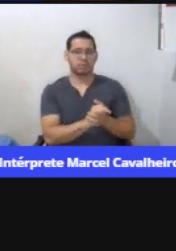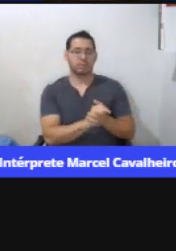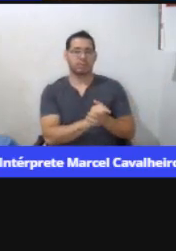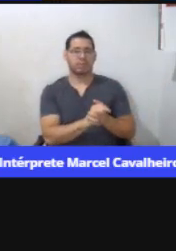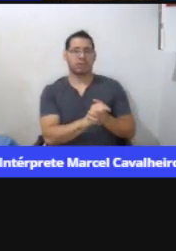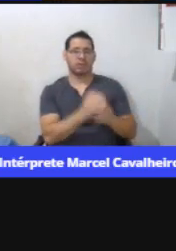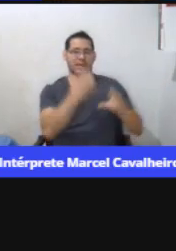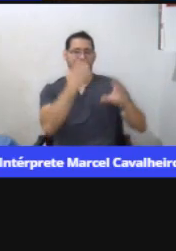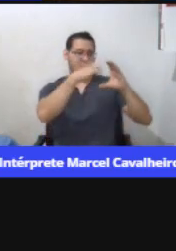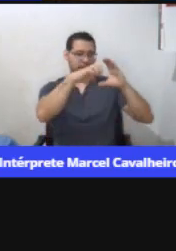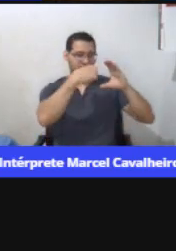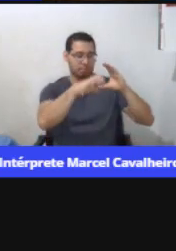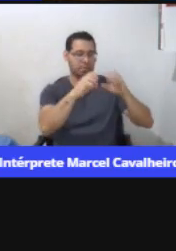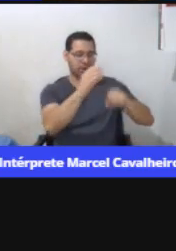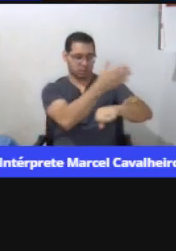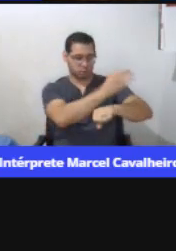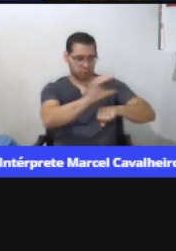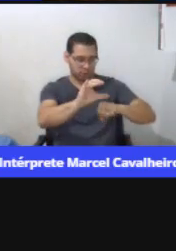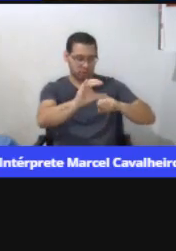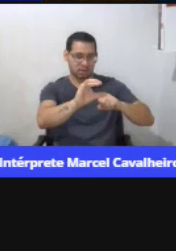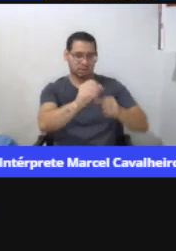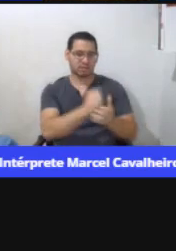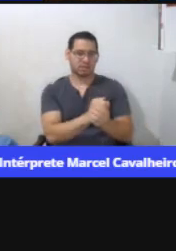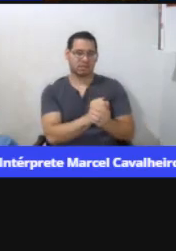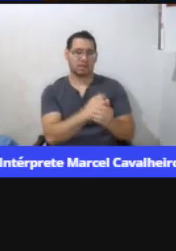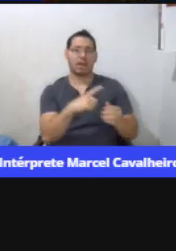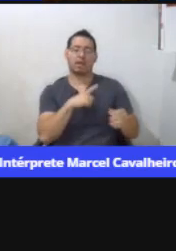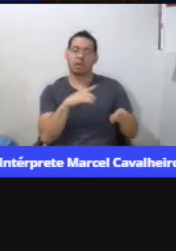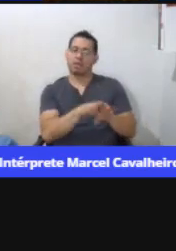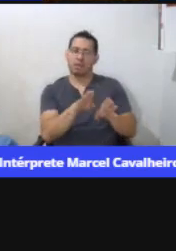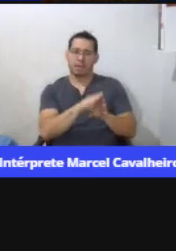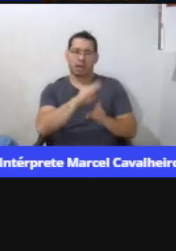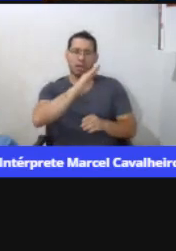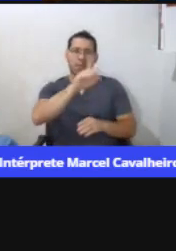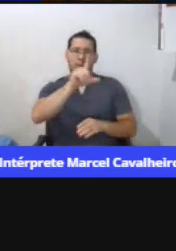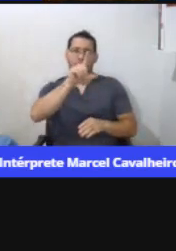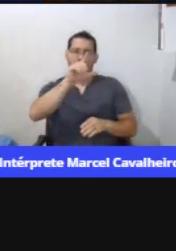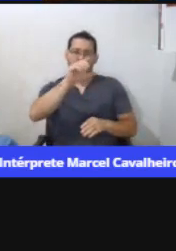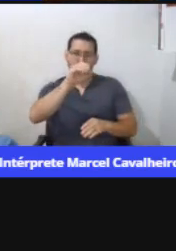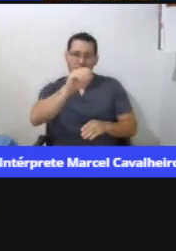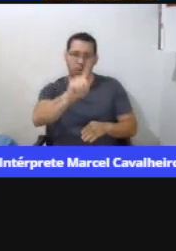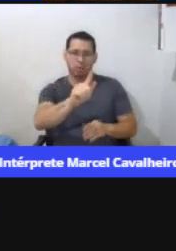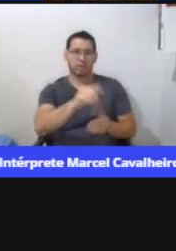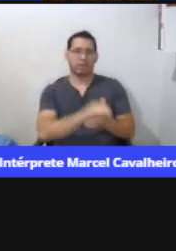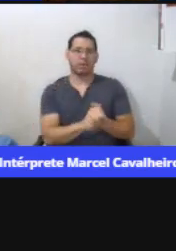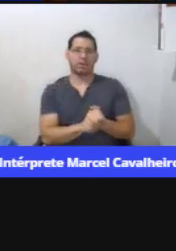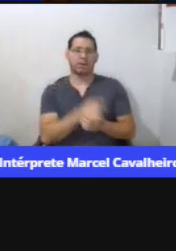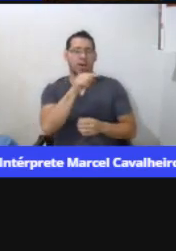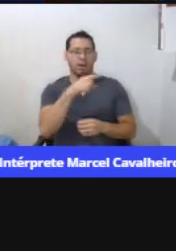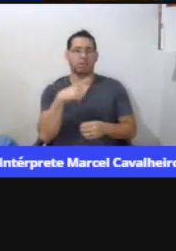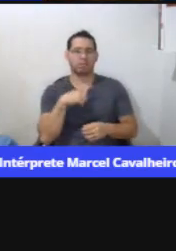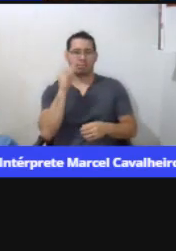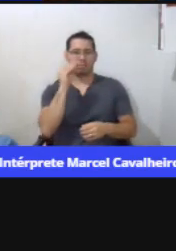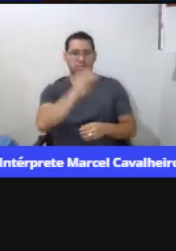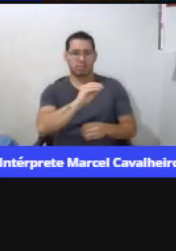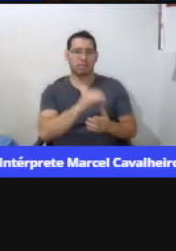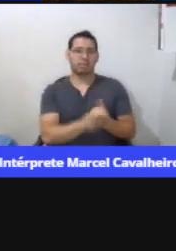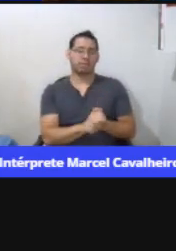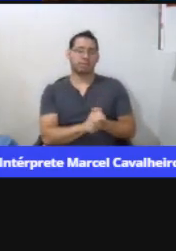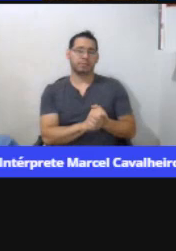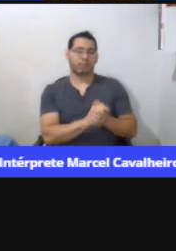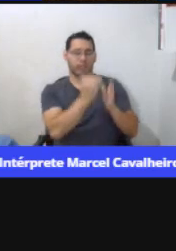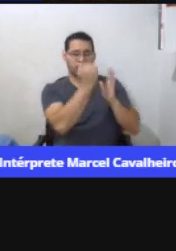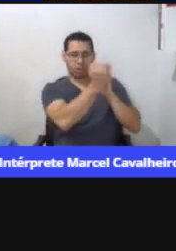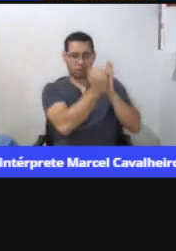de ciências dos anos iniciais. Tem o blog da GFEM, onde vai estar disponível o referencial curricular e o